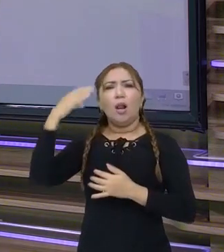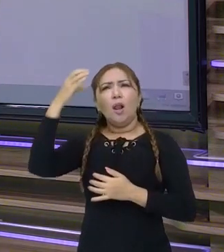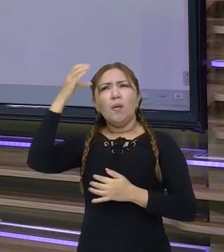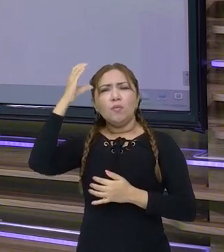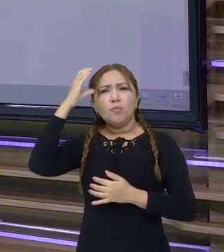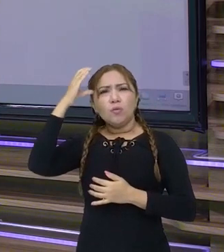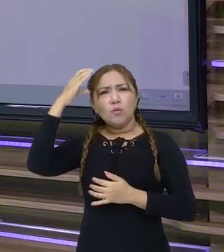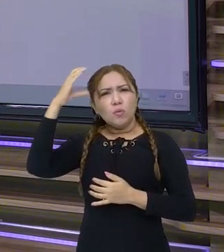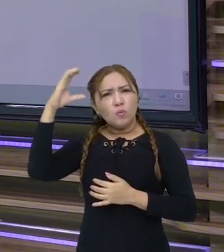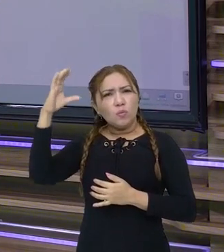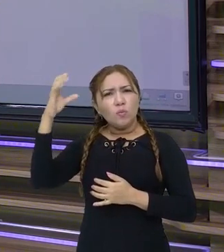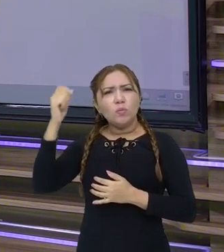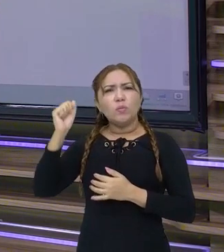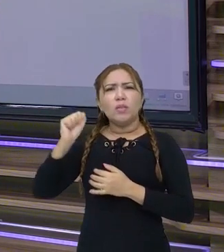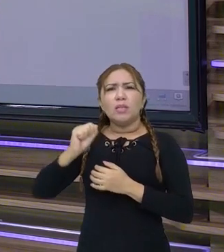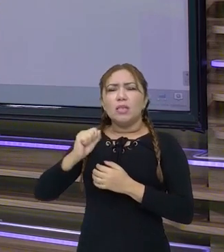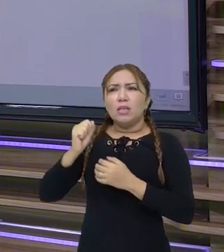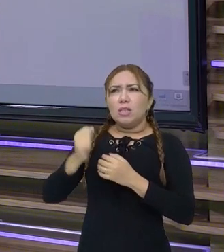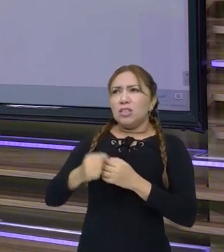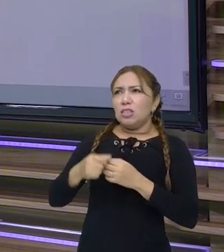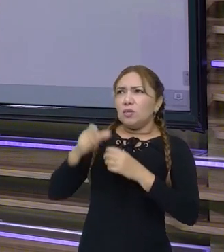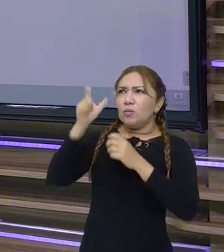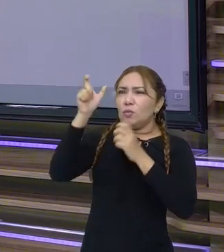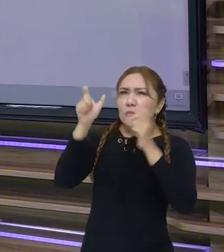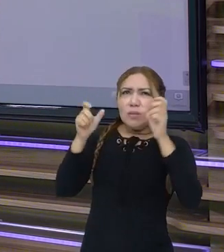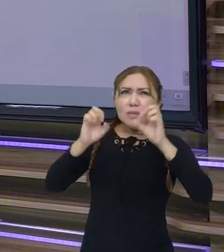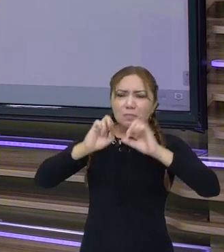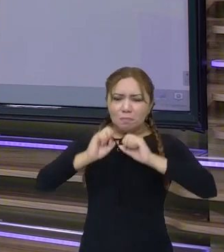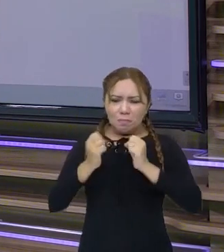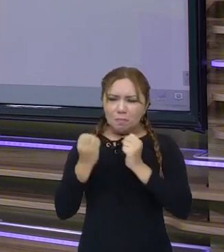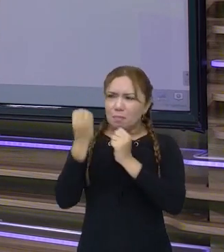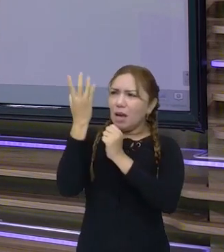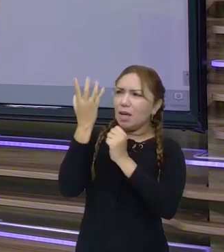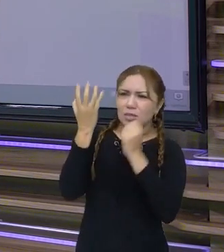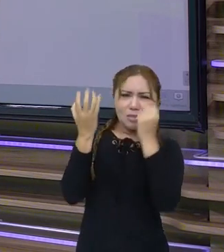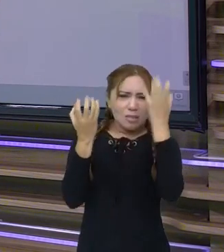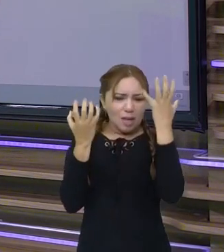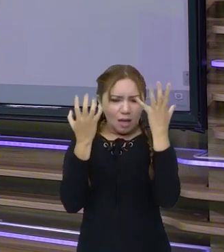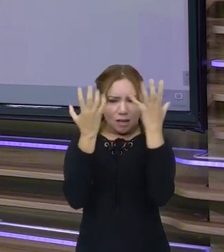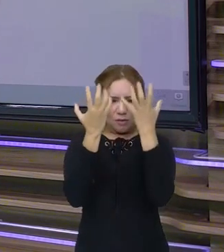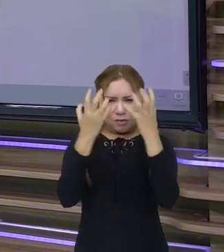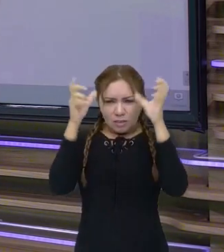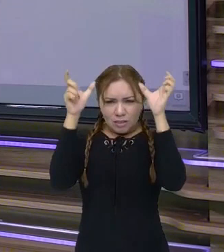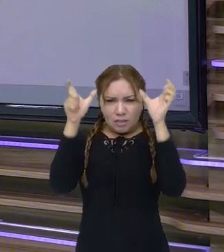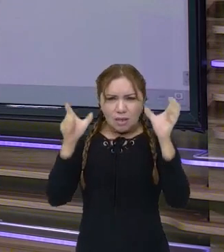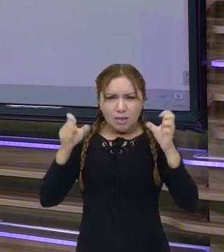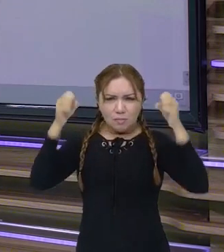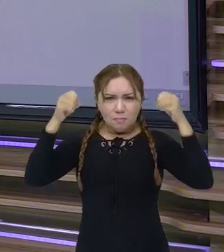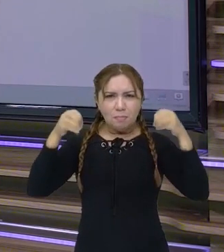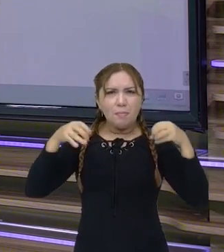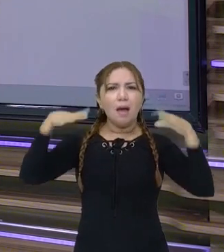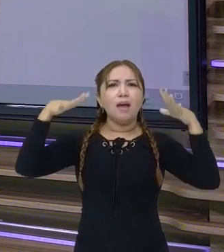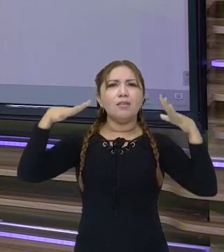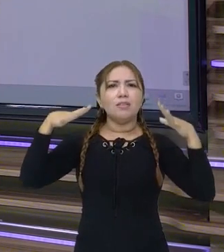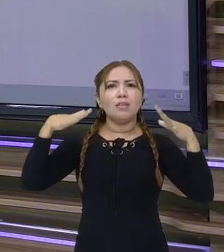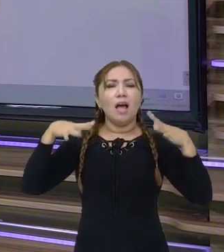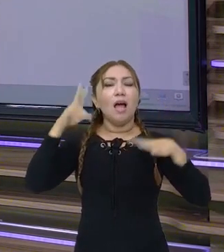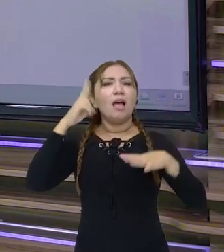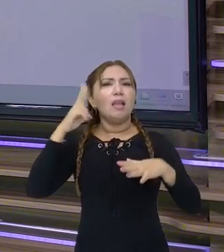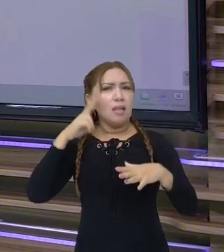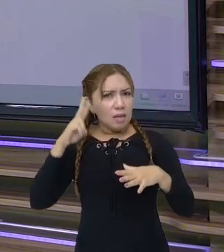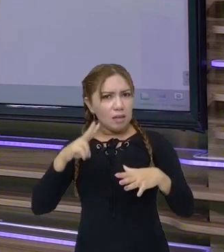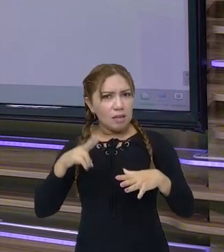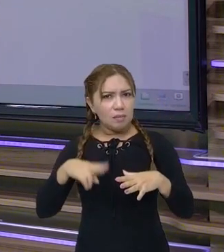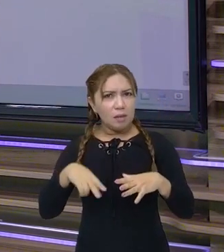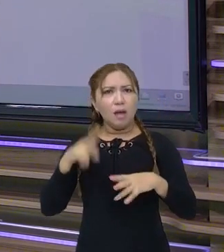histórias de seres imaginários, de seres fantásticos, de mágica. Lembram que eu